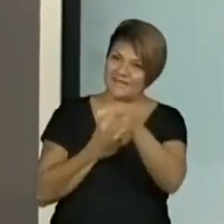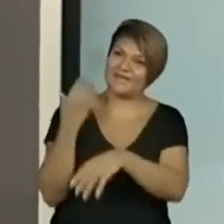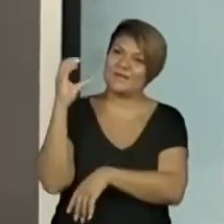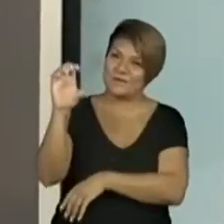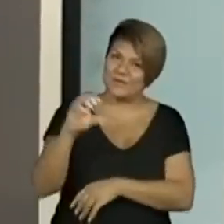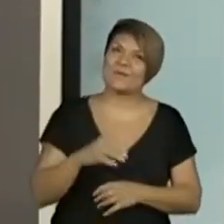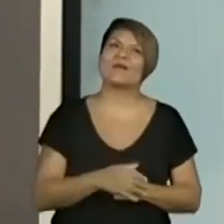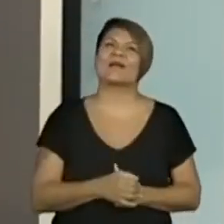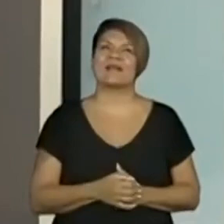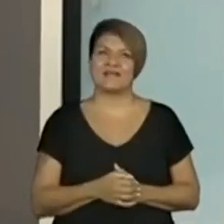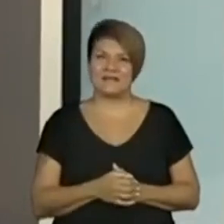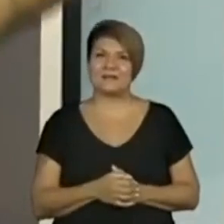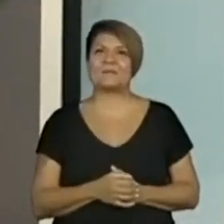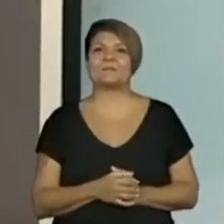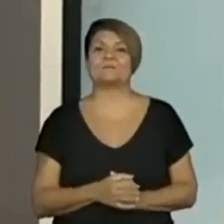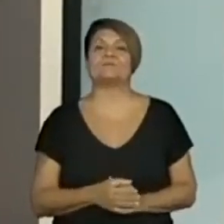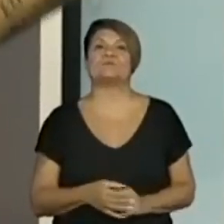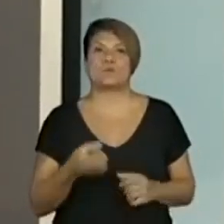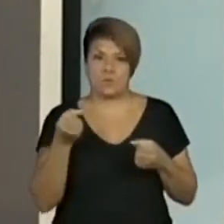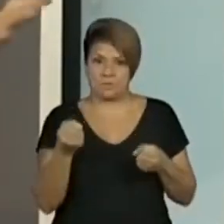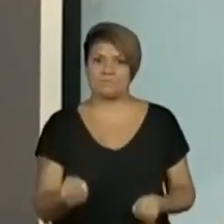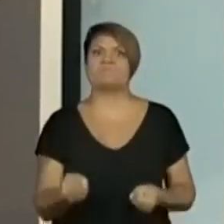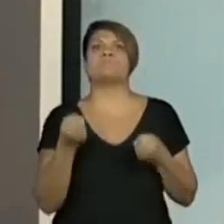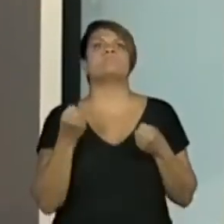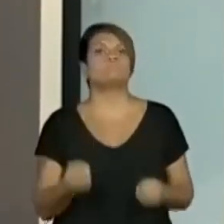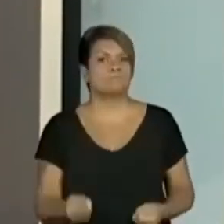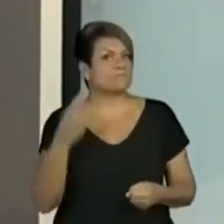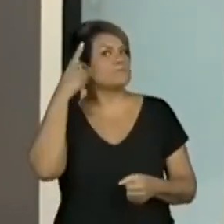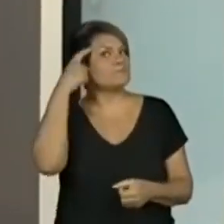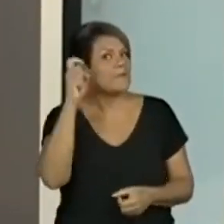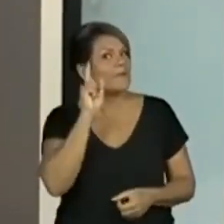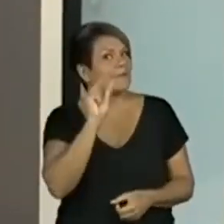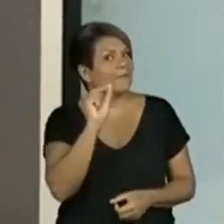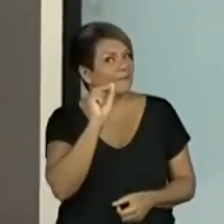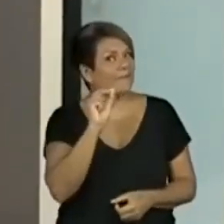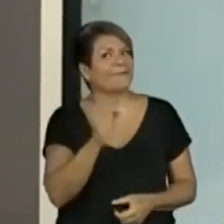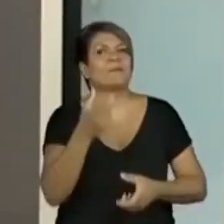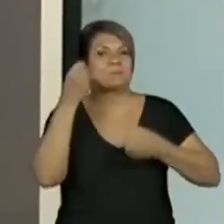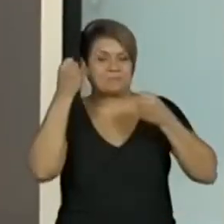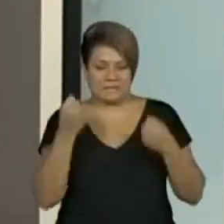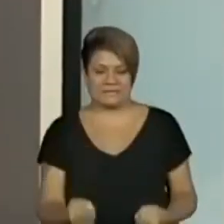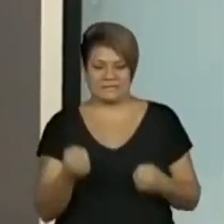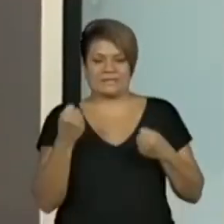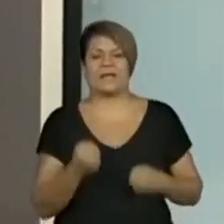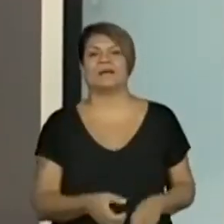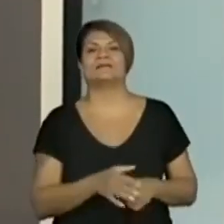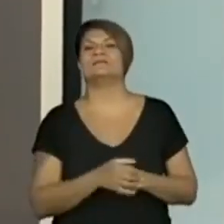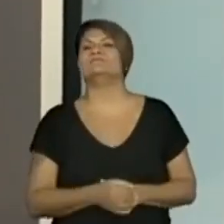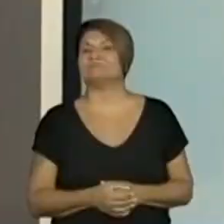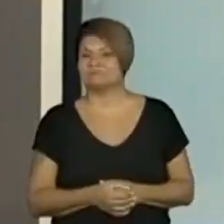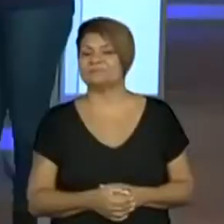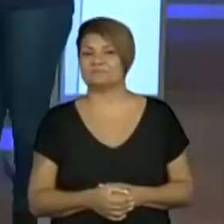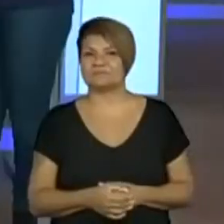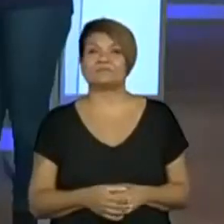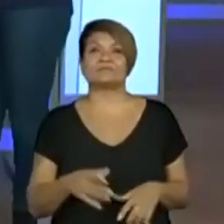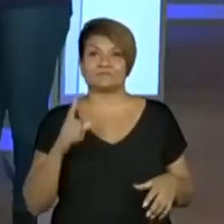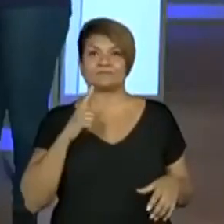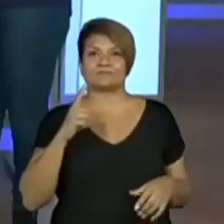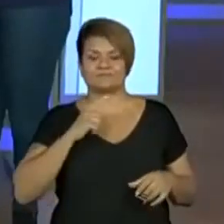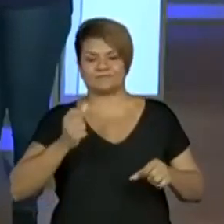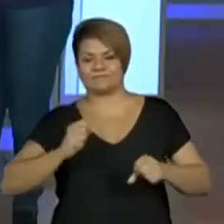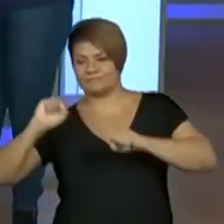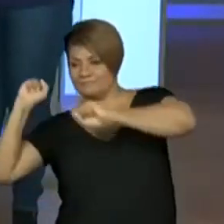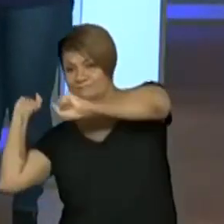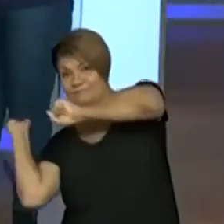colocaram anime mateira olha vocês não têm ideia do Peso disso daqui não é broxante ou assistir a pessoa jogando